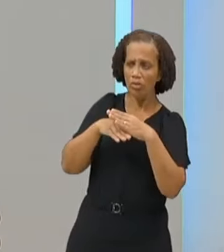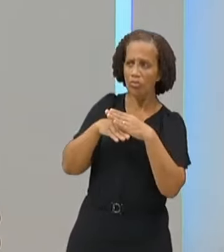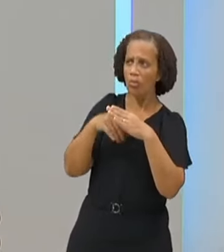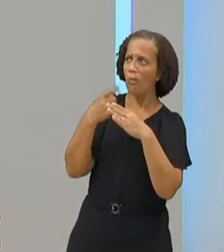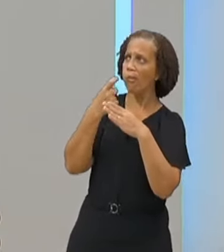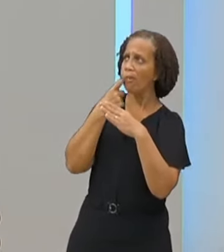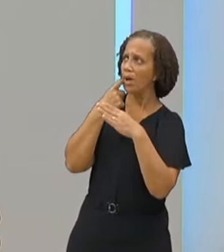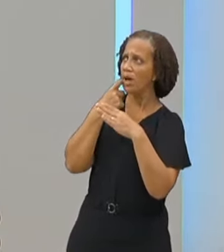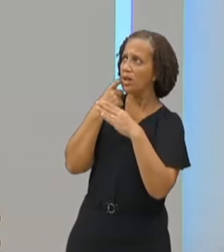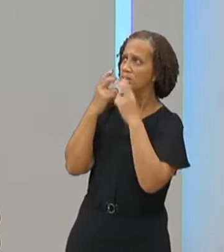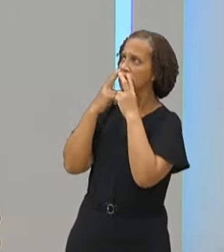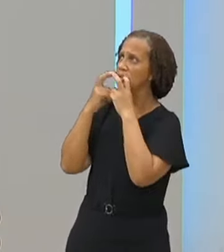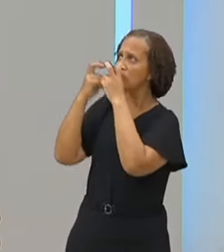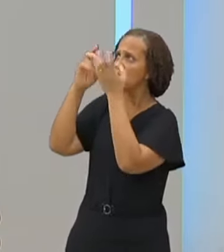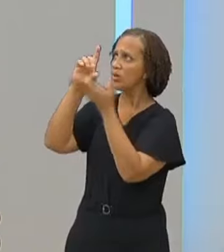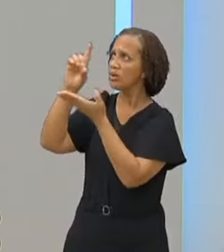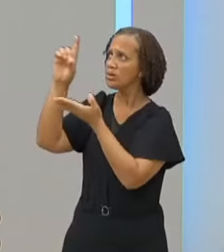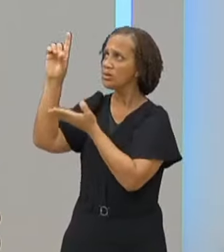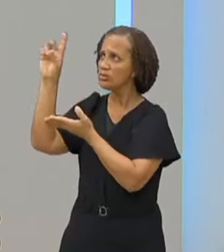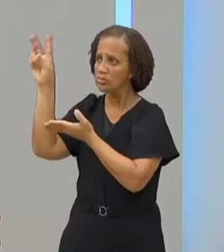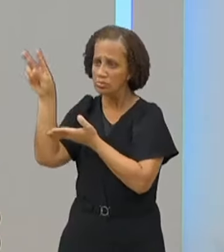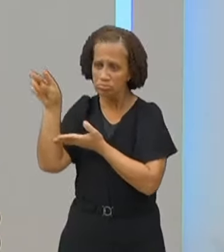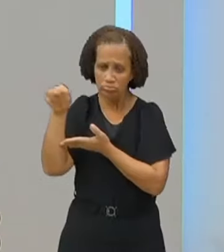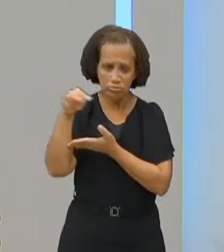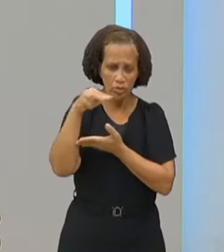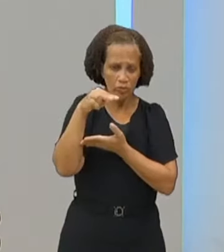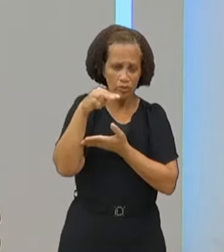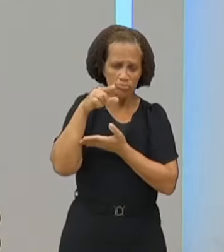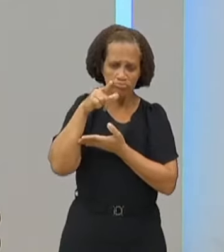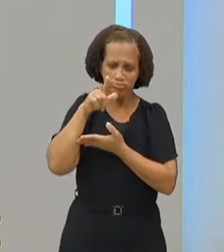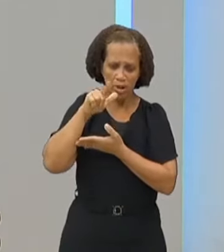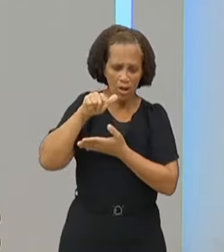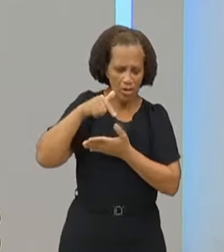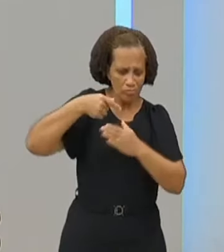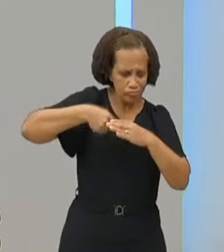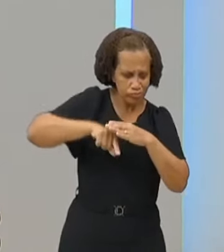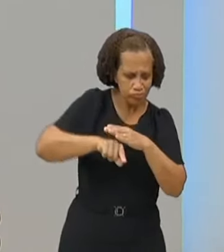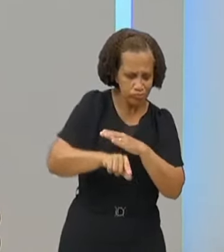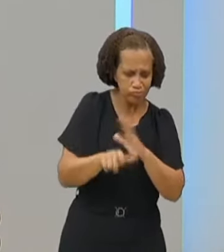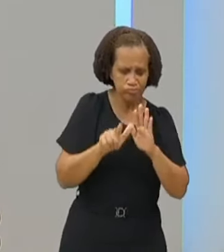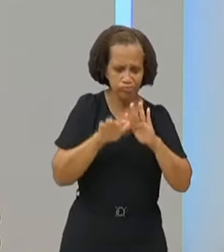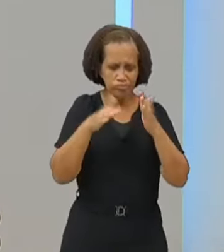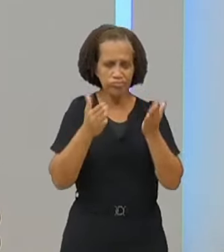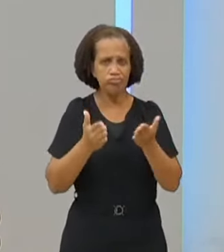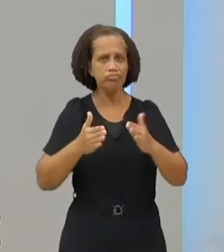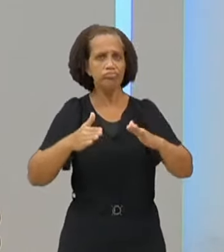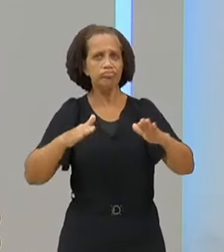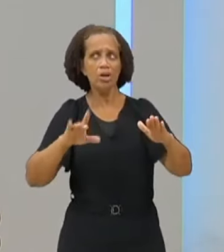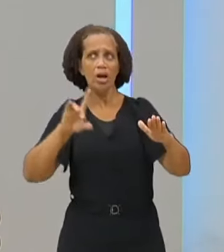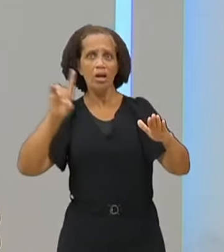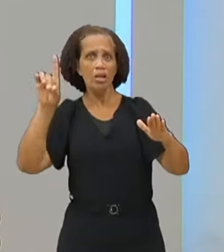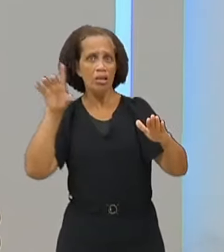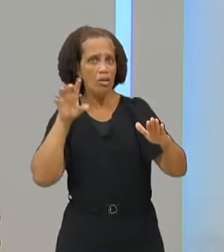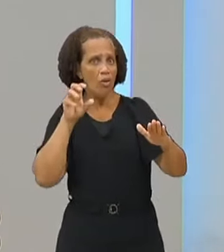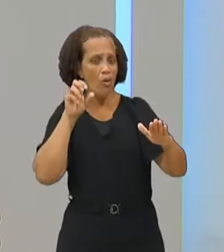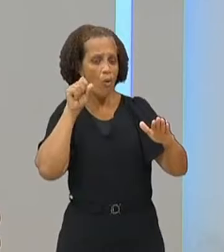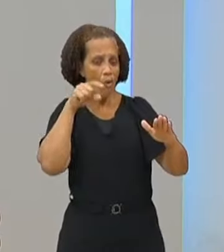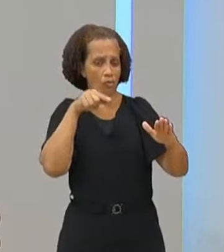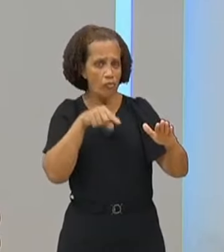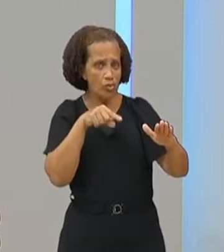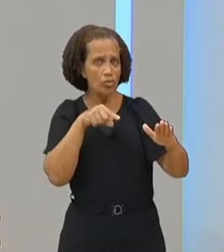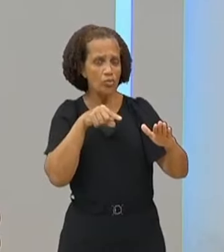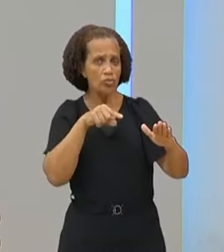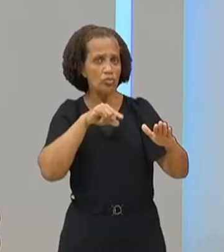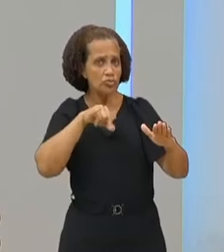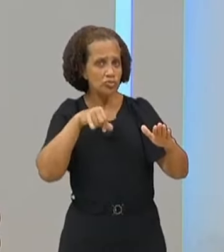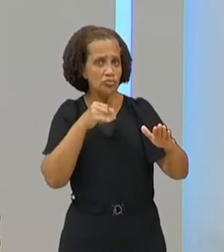do ventre daquele grande peixe, lá nas profundezas dos mares, e o Senhor o ouviu. Veja como Deus é tão